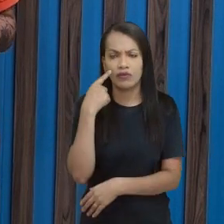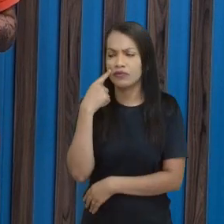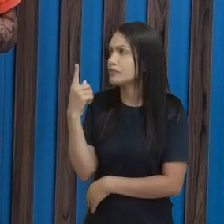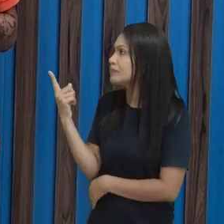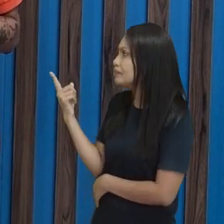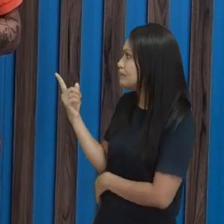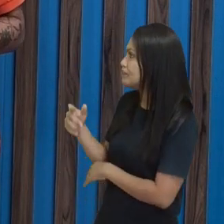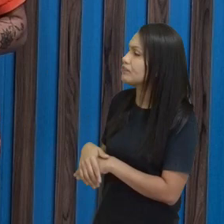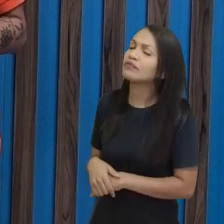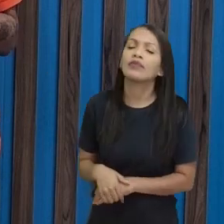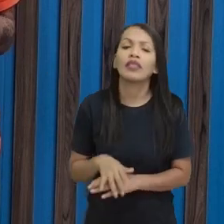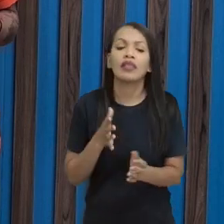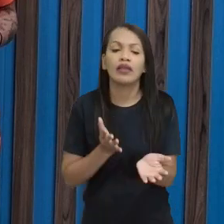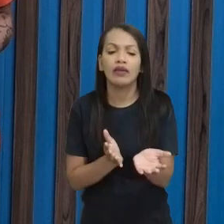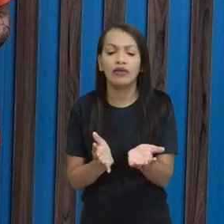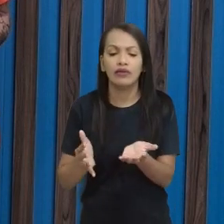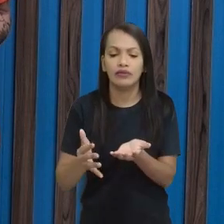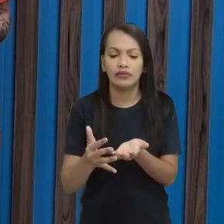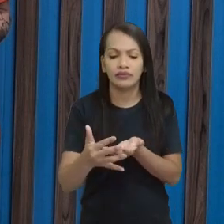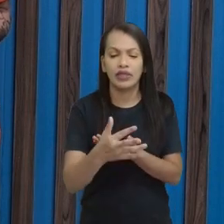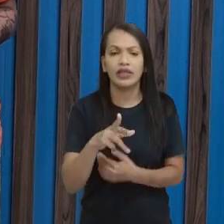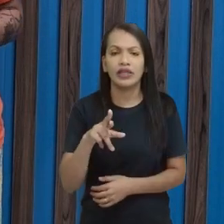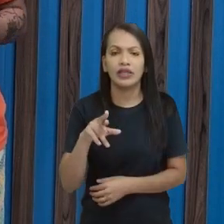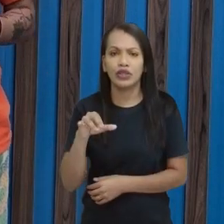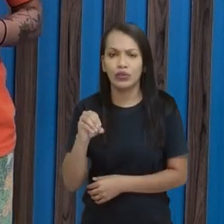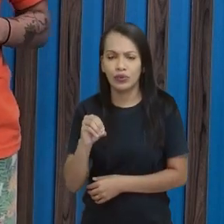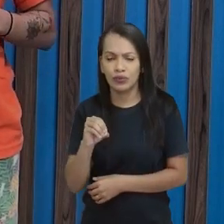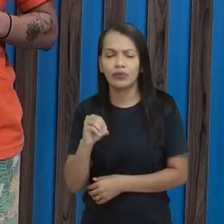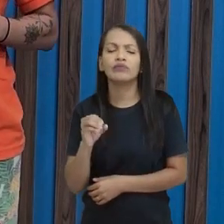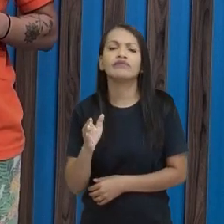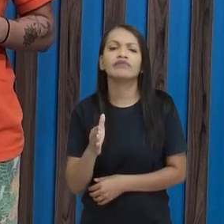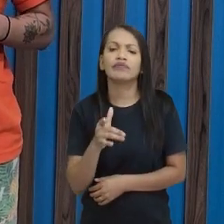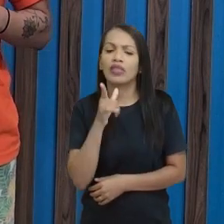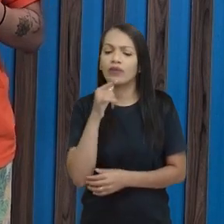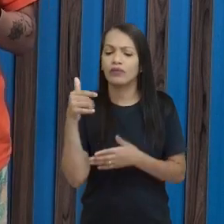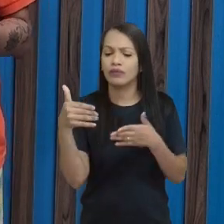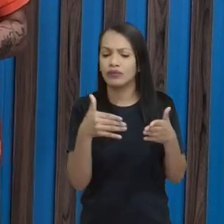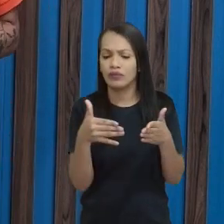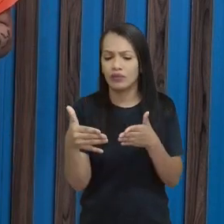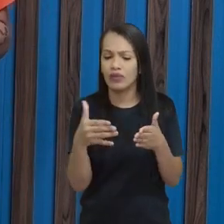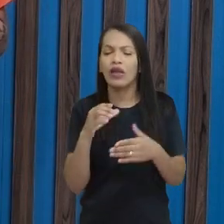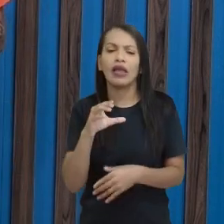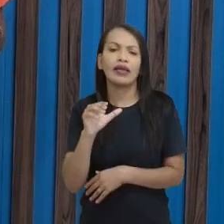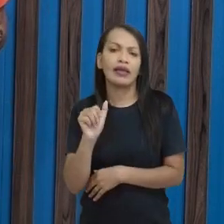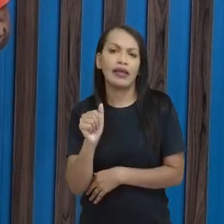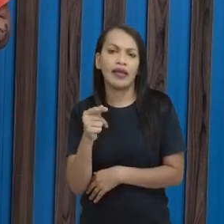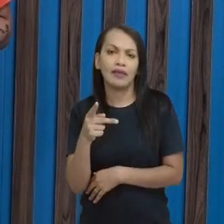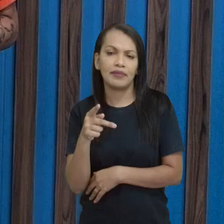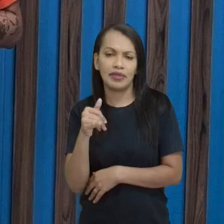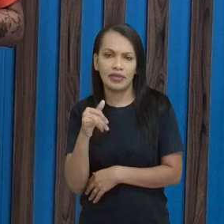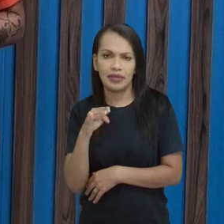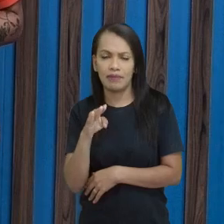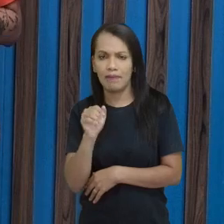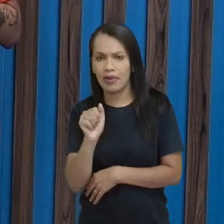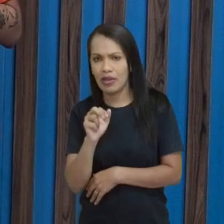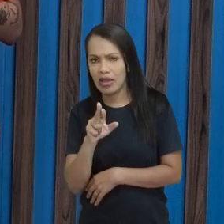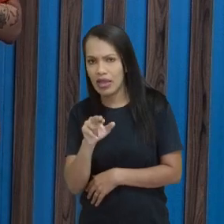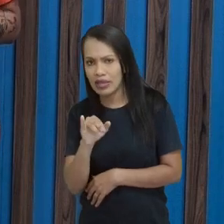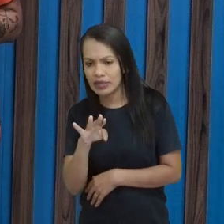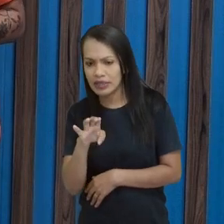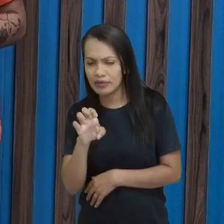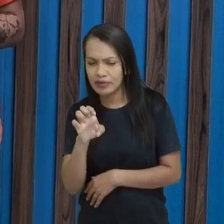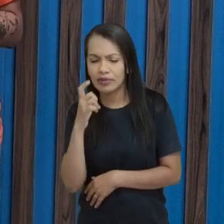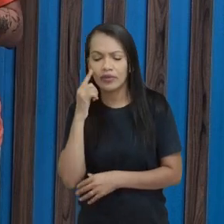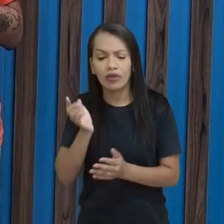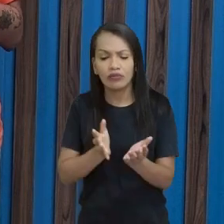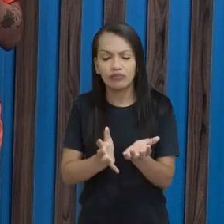Rio Capibaribe, conhecer para preservar. A gente, né, sabe que o dia 24 de